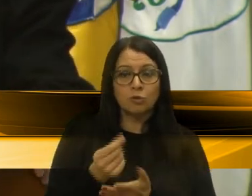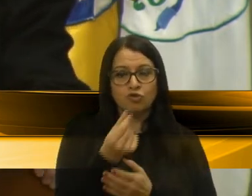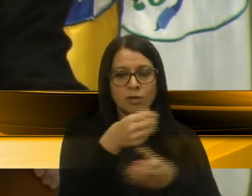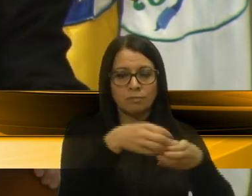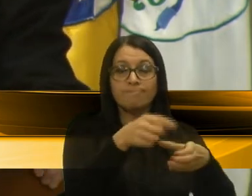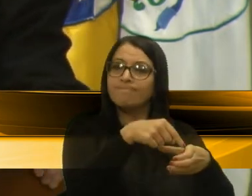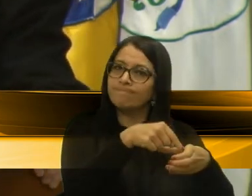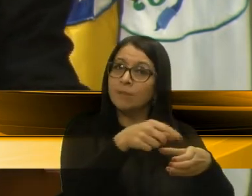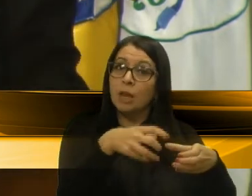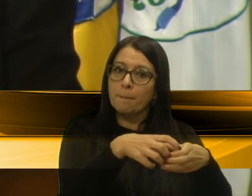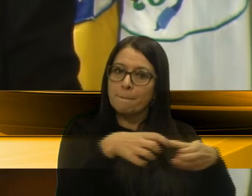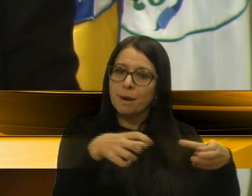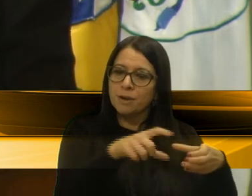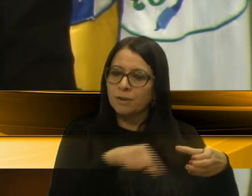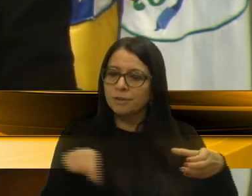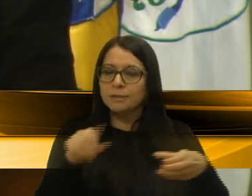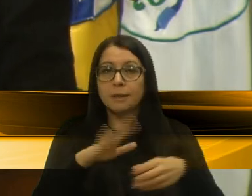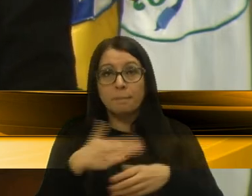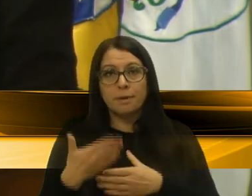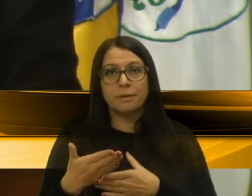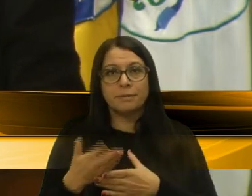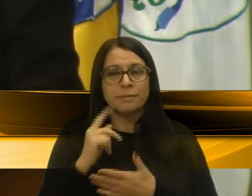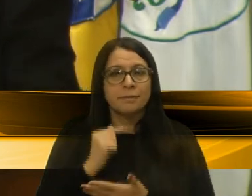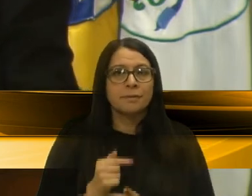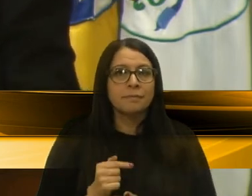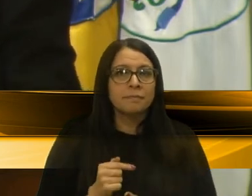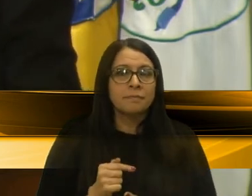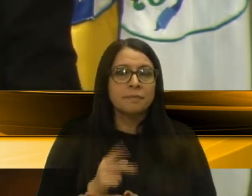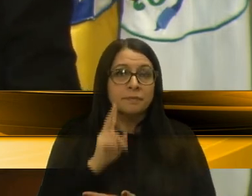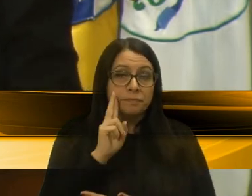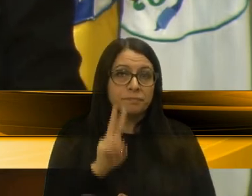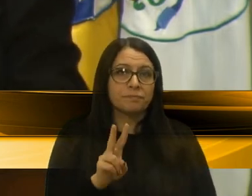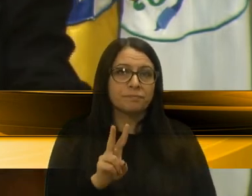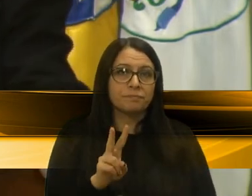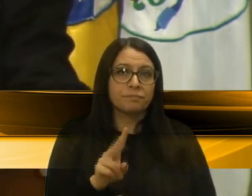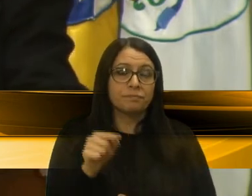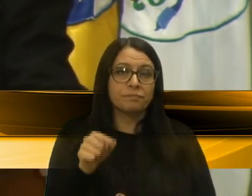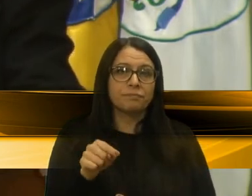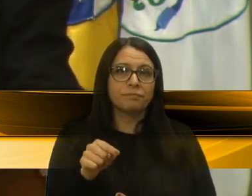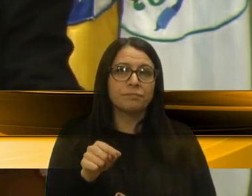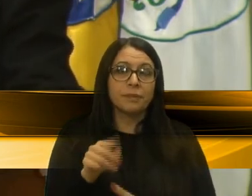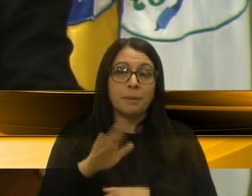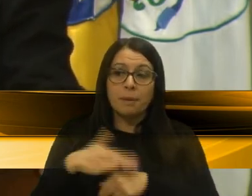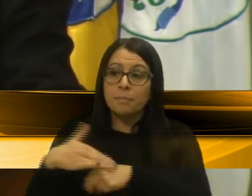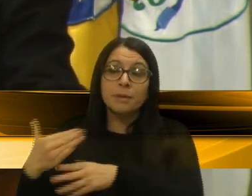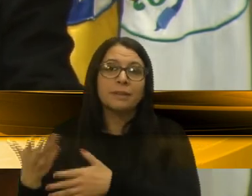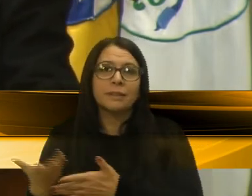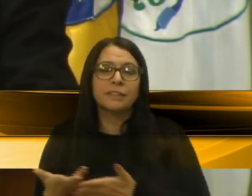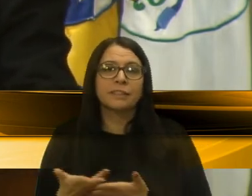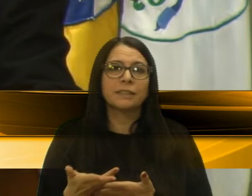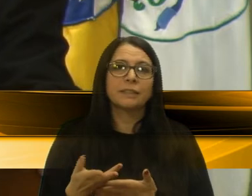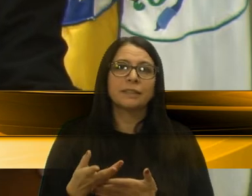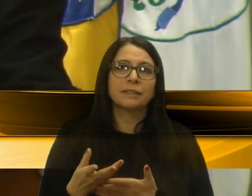riqueza é muito grande e cada vez nós estamos vendo que elas cada vez mais vão